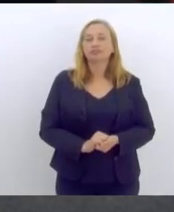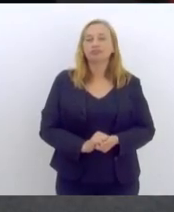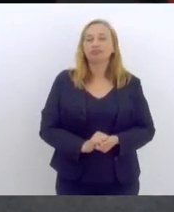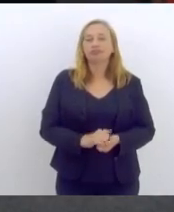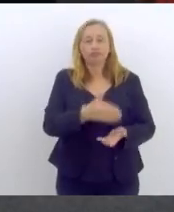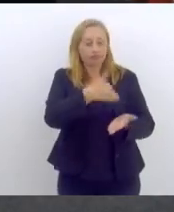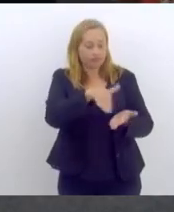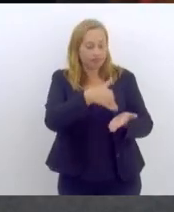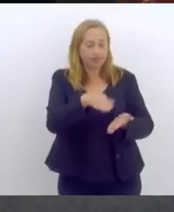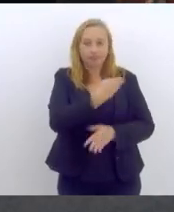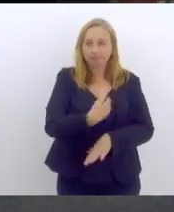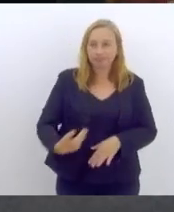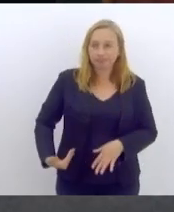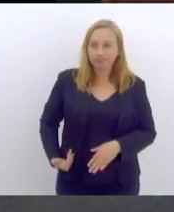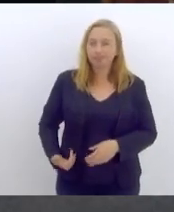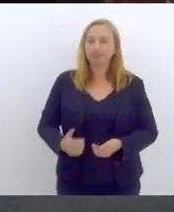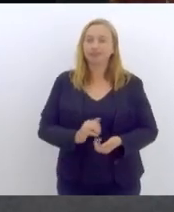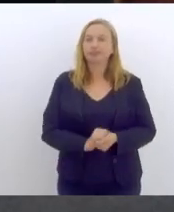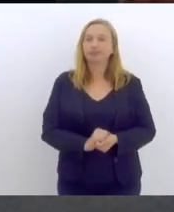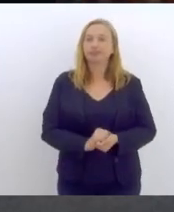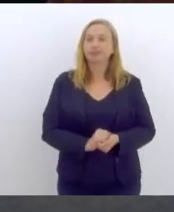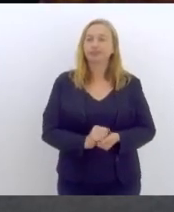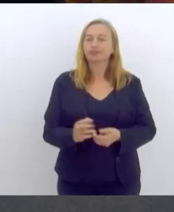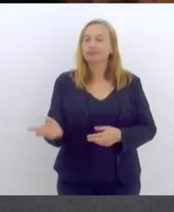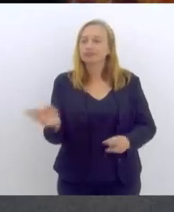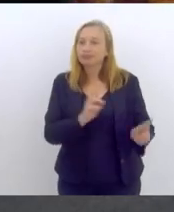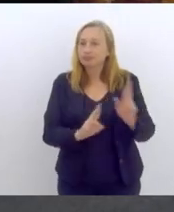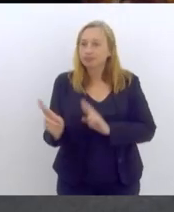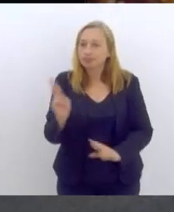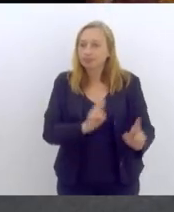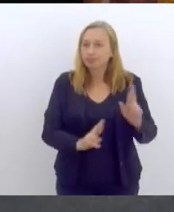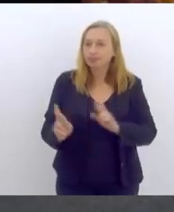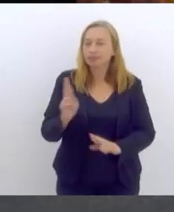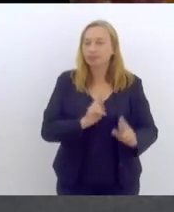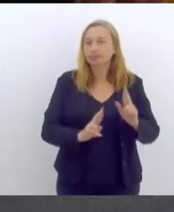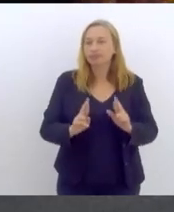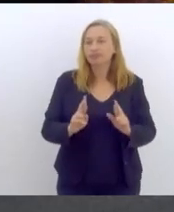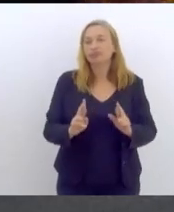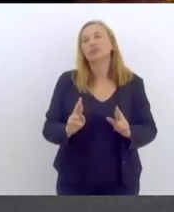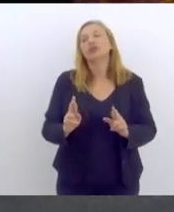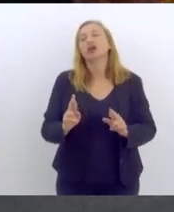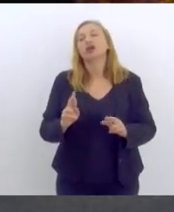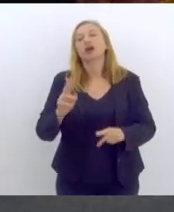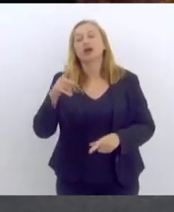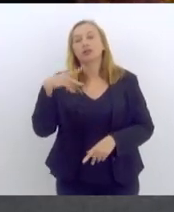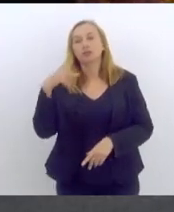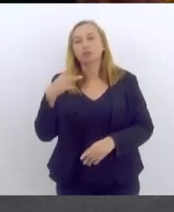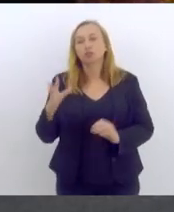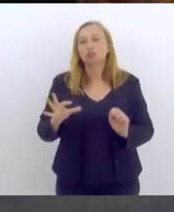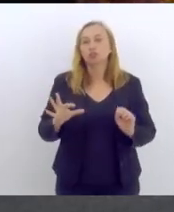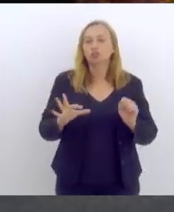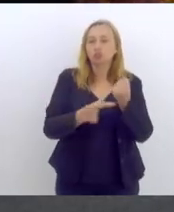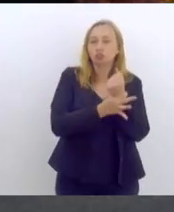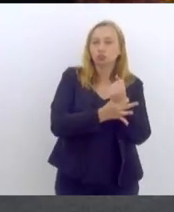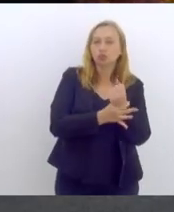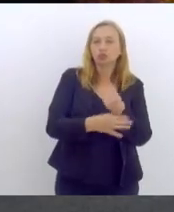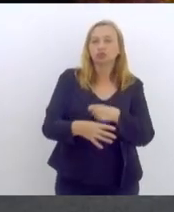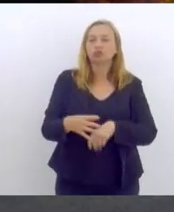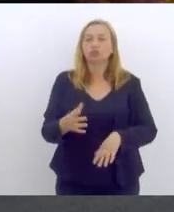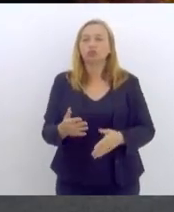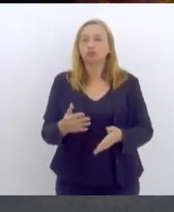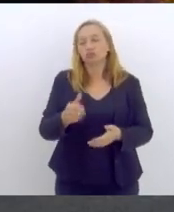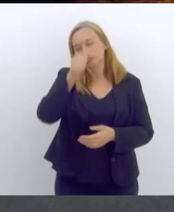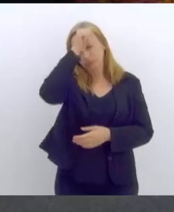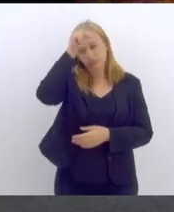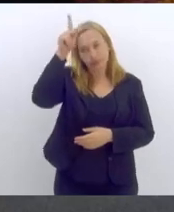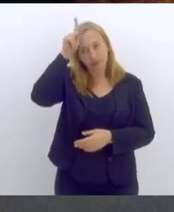de governo, para retornar a relação entre a política de segurança efetivada na época da Prefeitura de Niterói com o governo